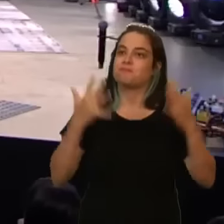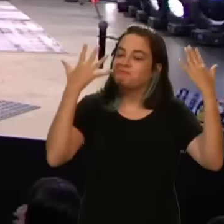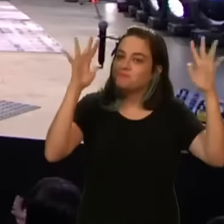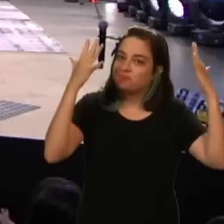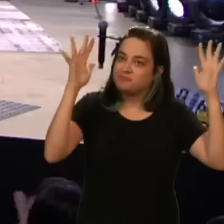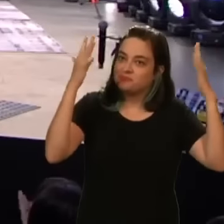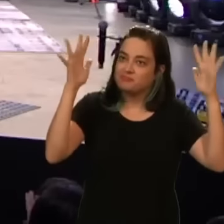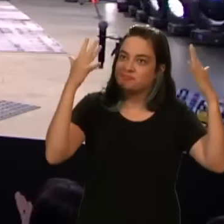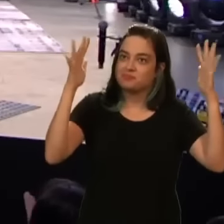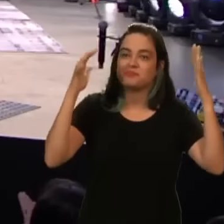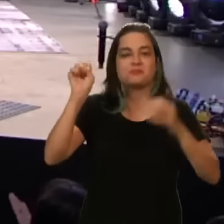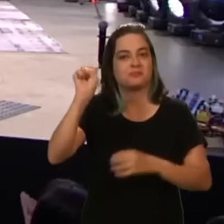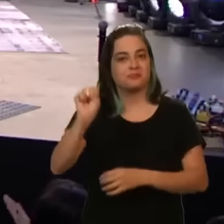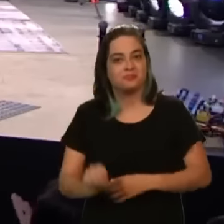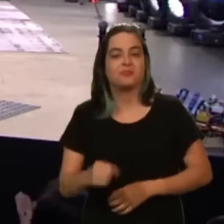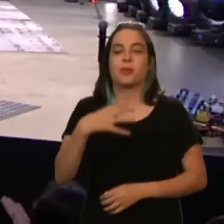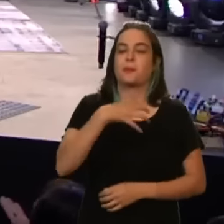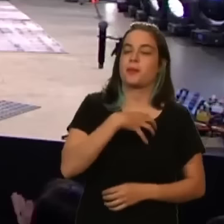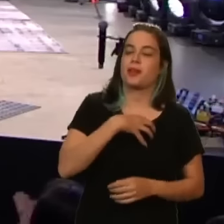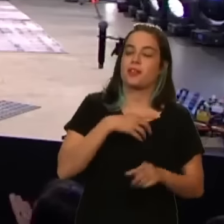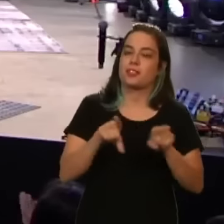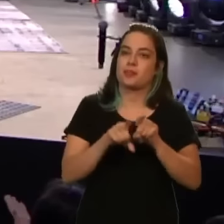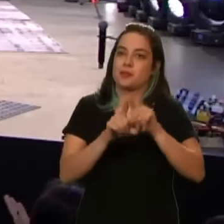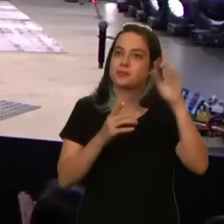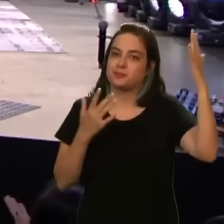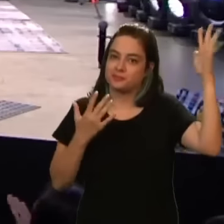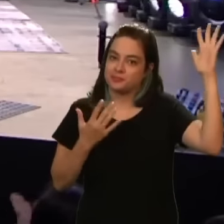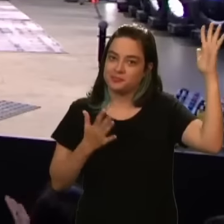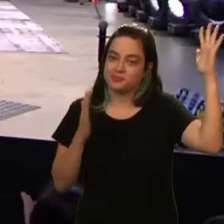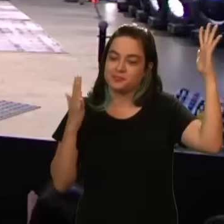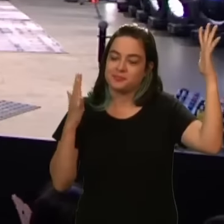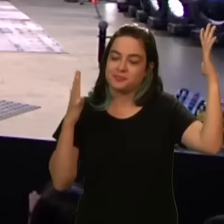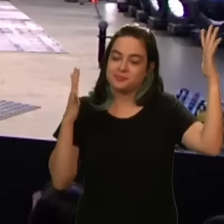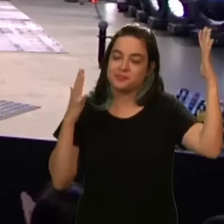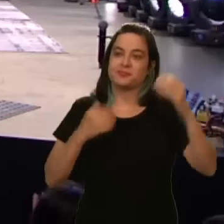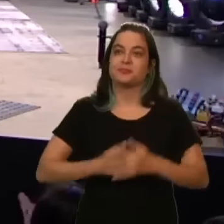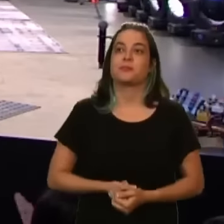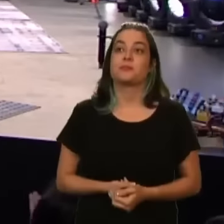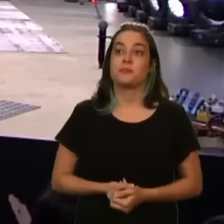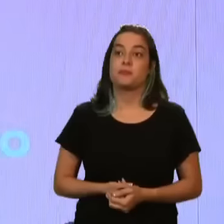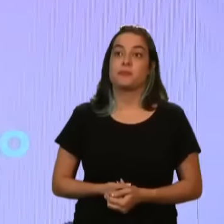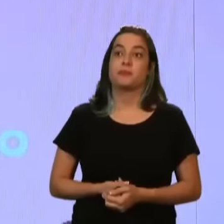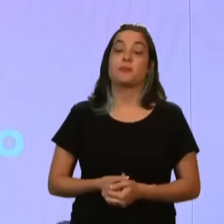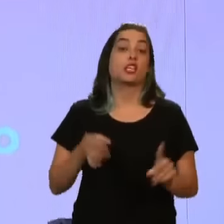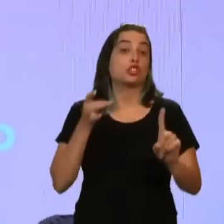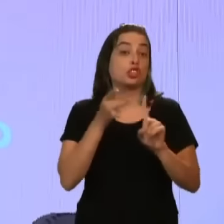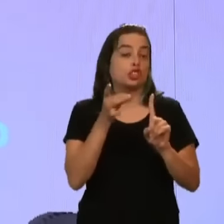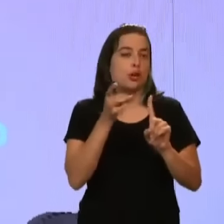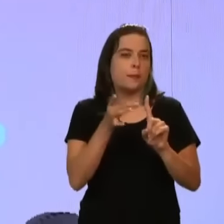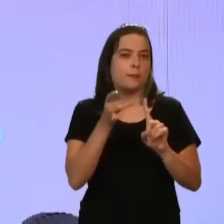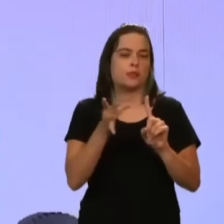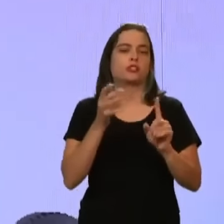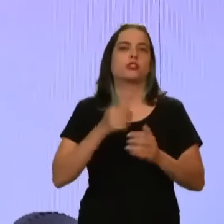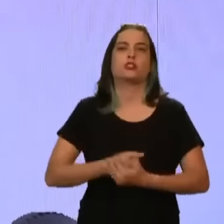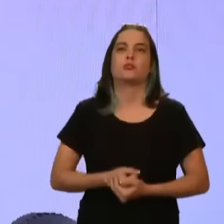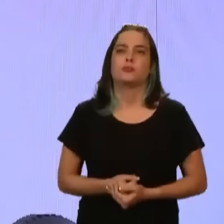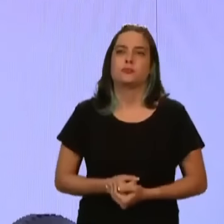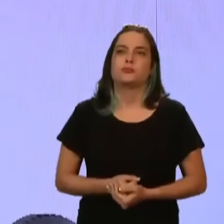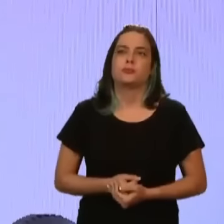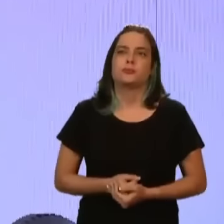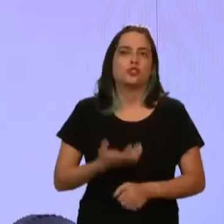aplaudir, então, o Rio Grande do Sul, as baianas, o quartzo. E o diamante. A mineração de